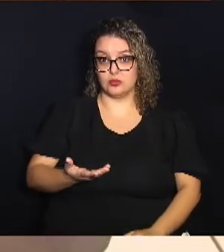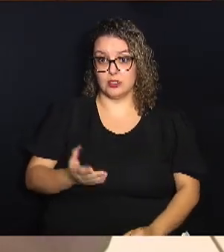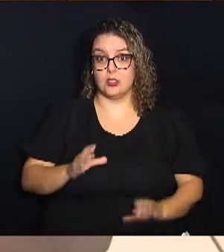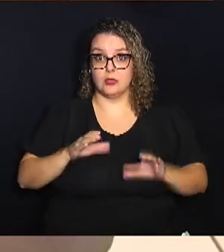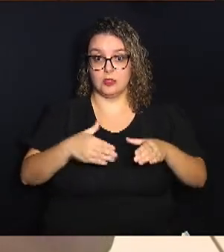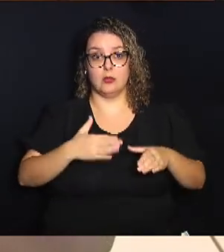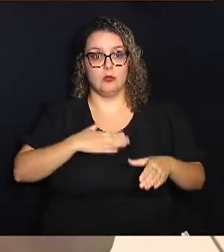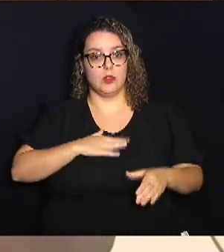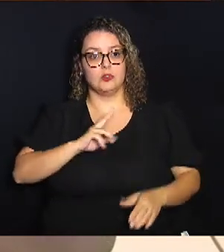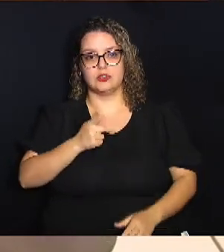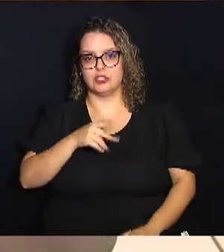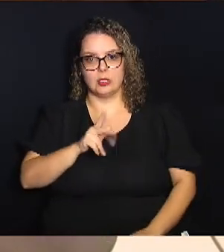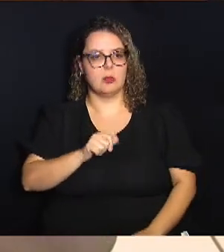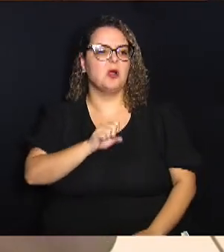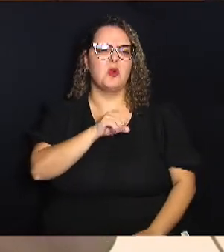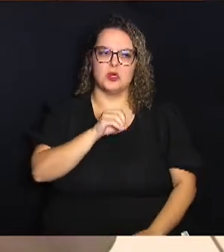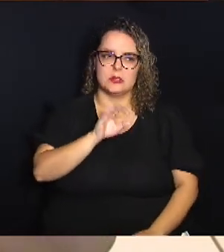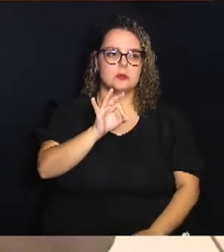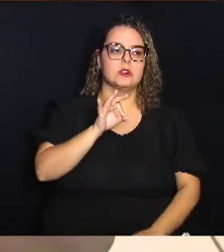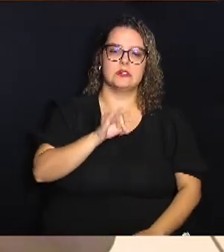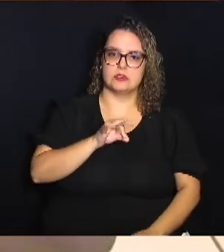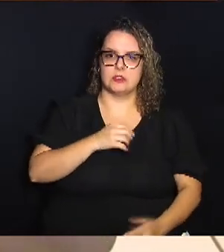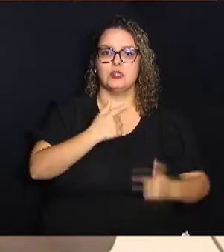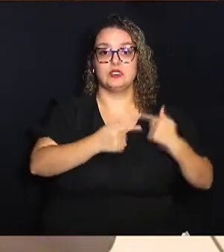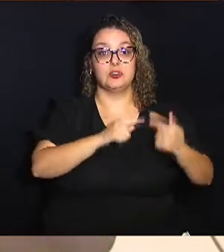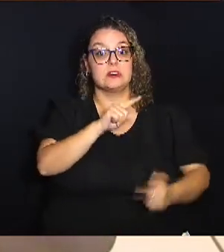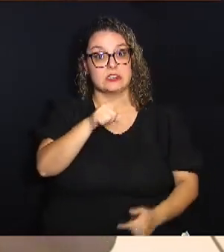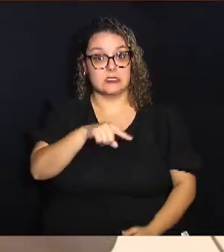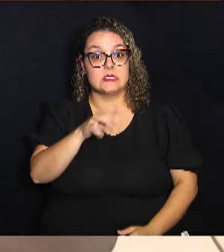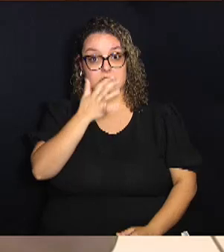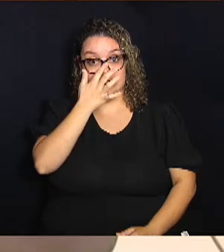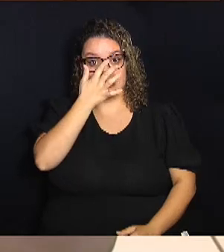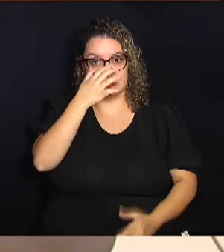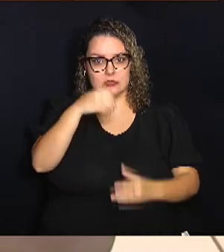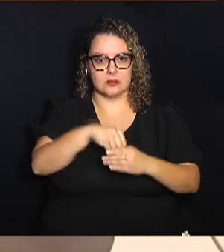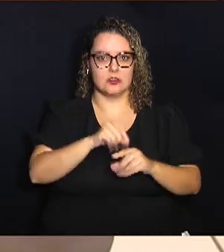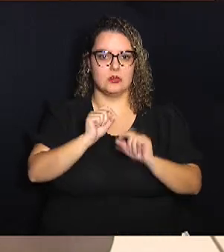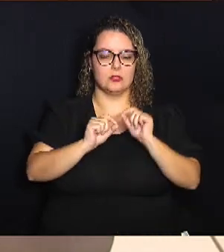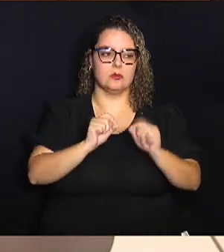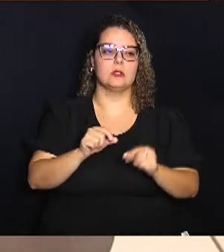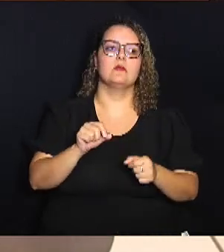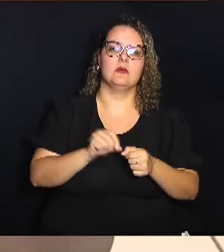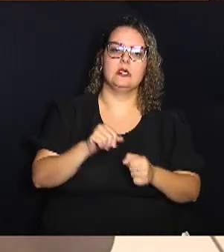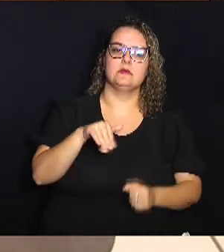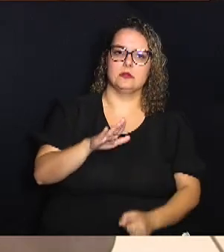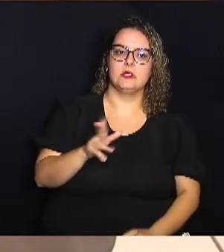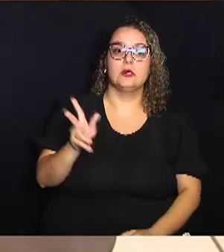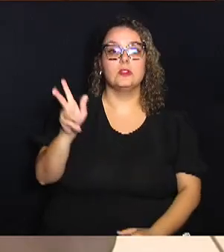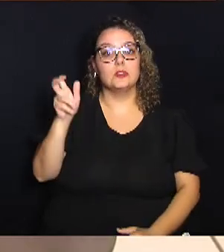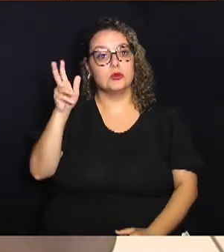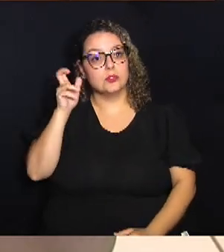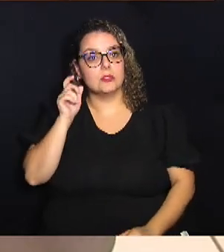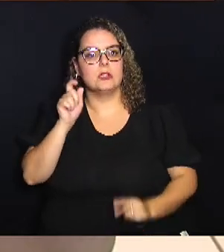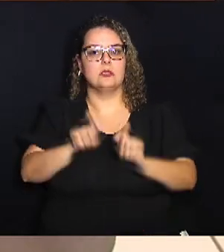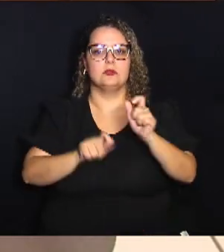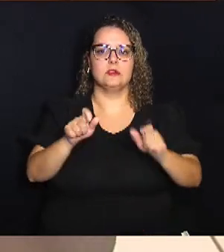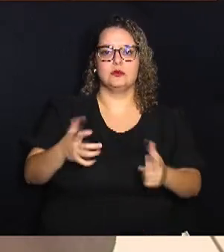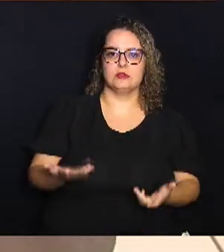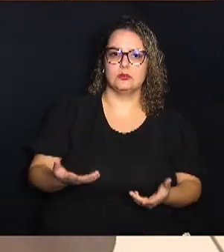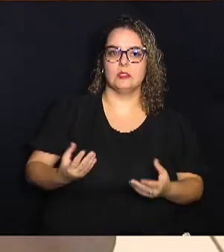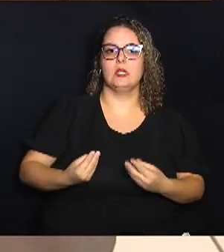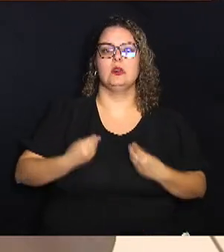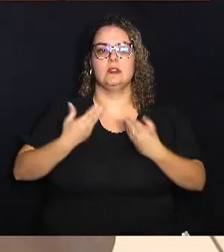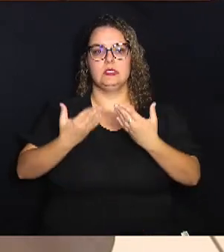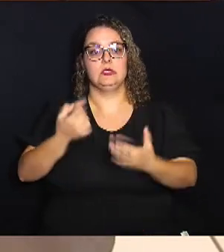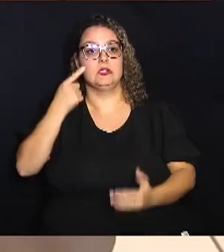Meu Chapa, a gente também é 80% composto ali por toda essa geração Z. E o que a gente mais faz é ouvir essas pessoas e trazer